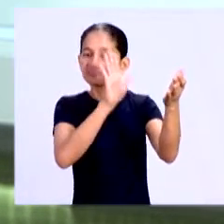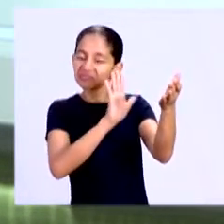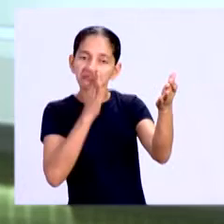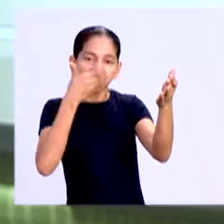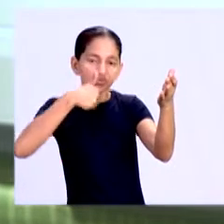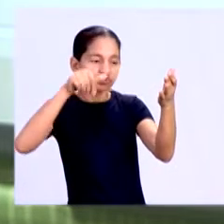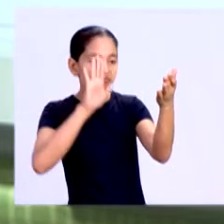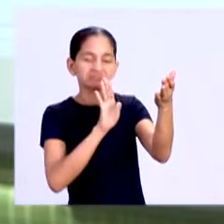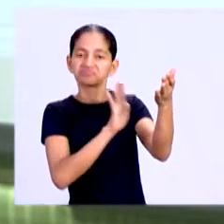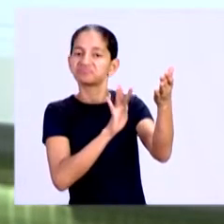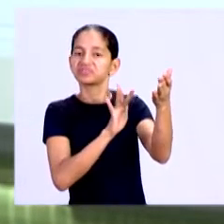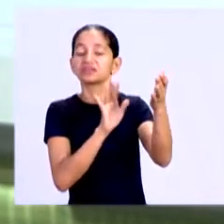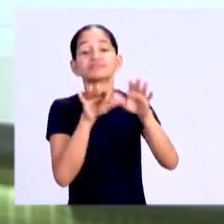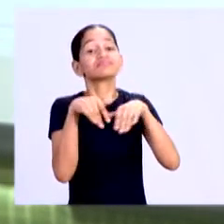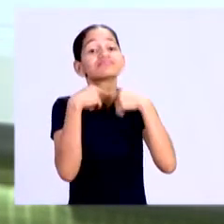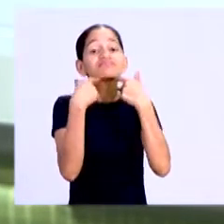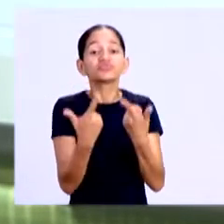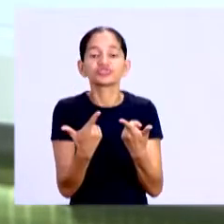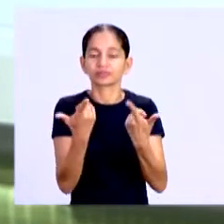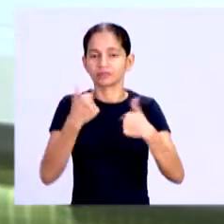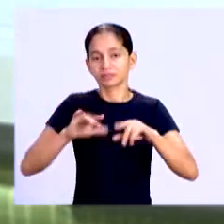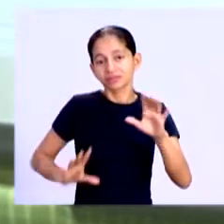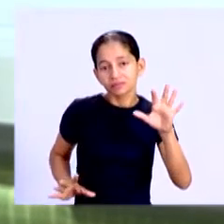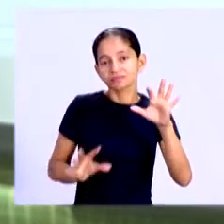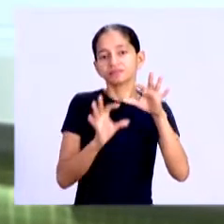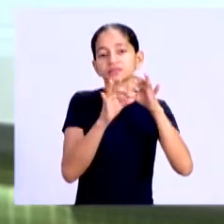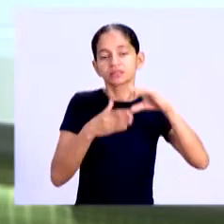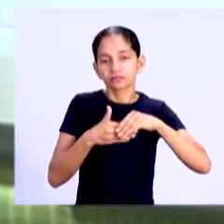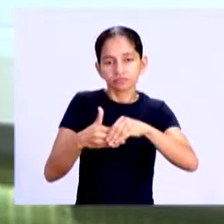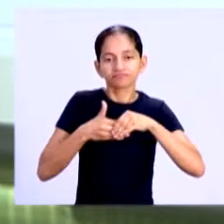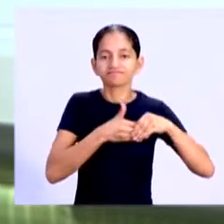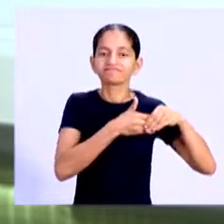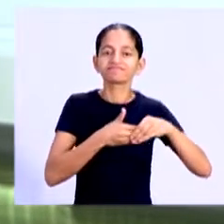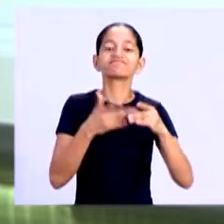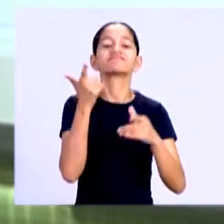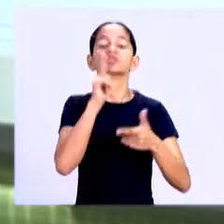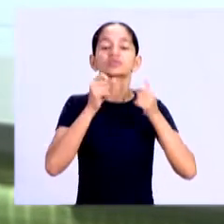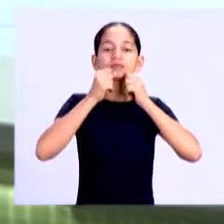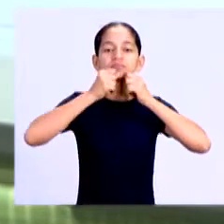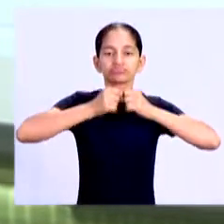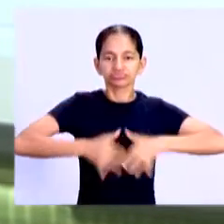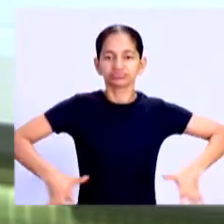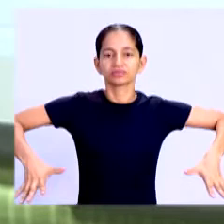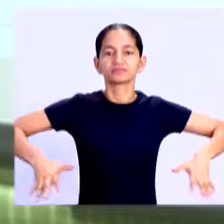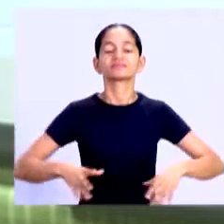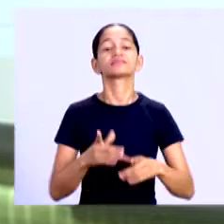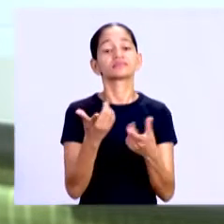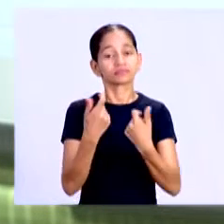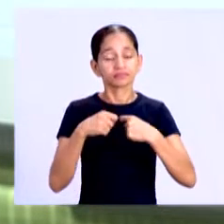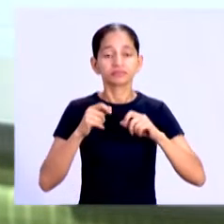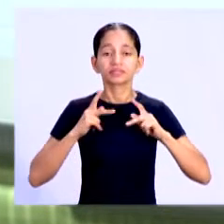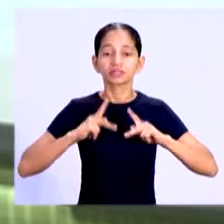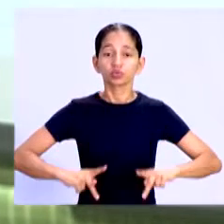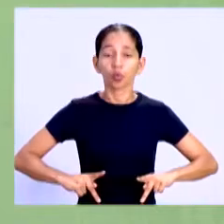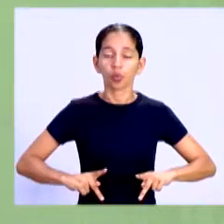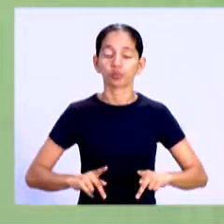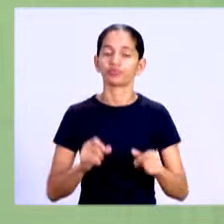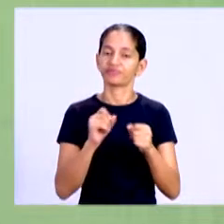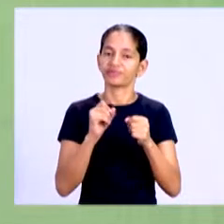uma transportadora da glicose do sangue para as células do nosso corpo. E aí